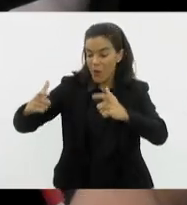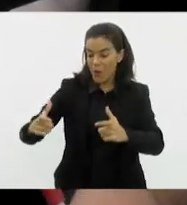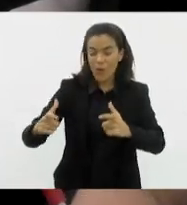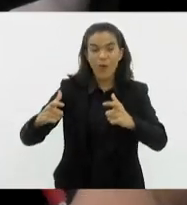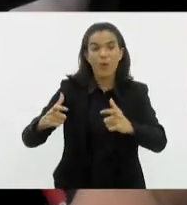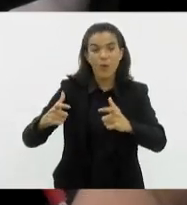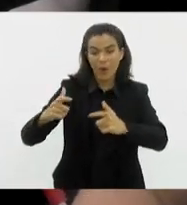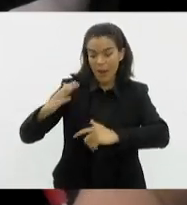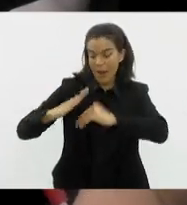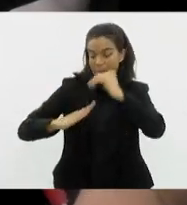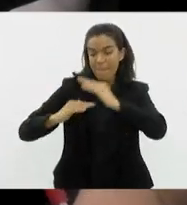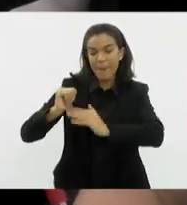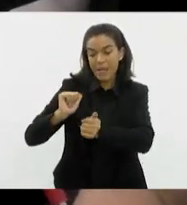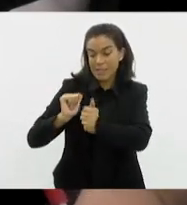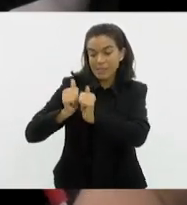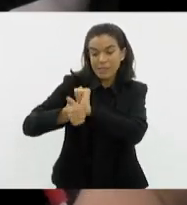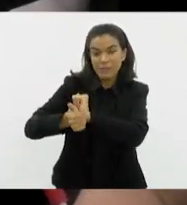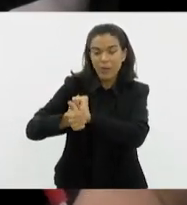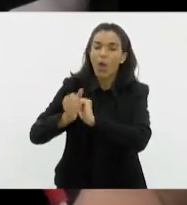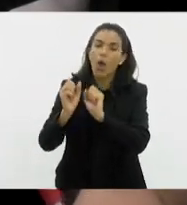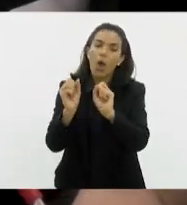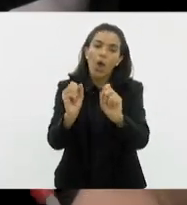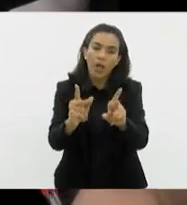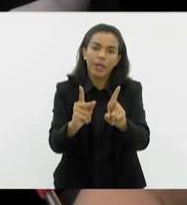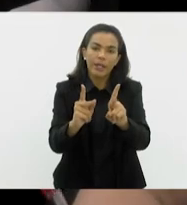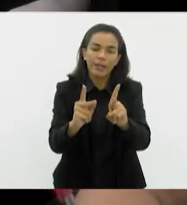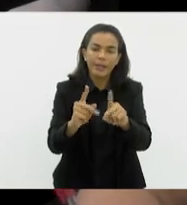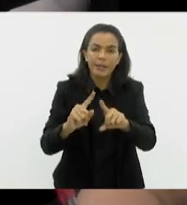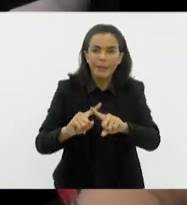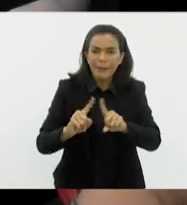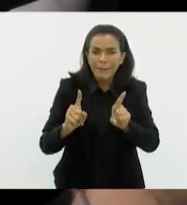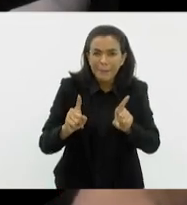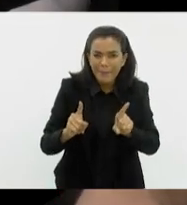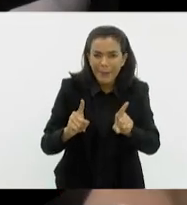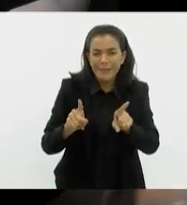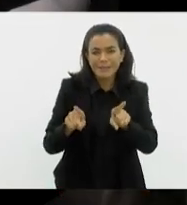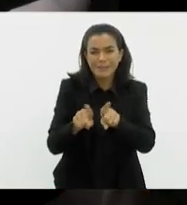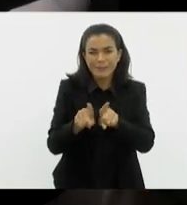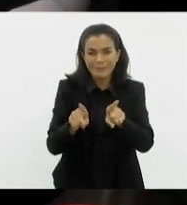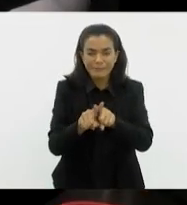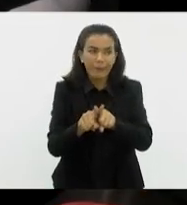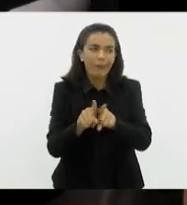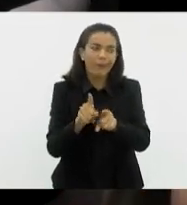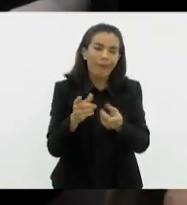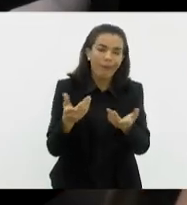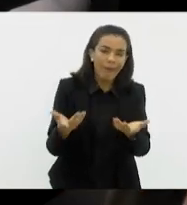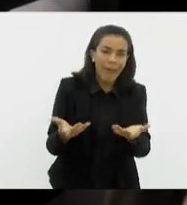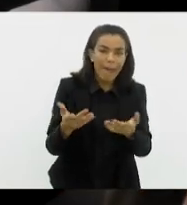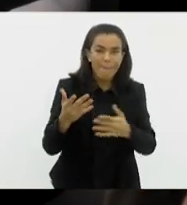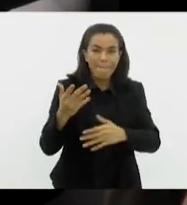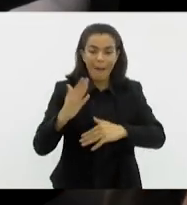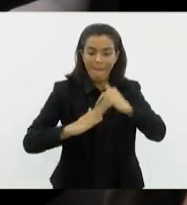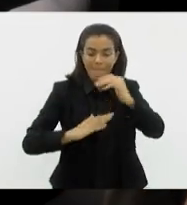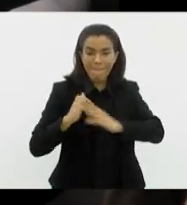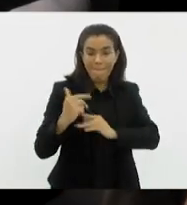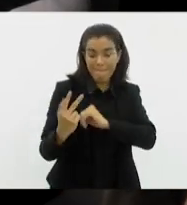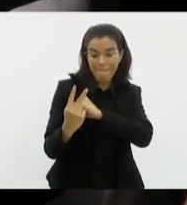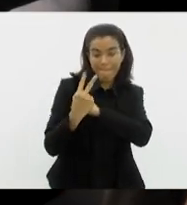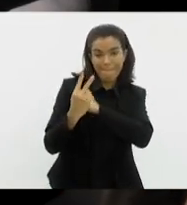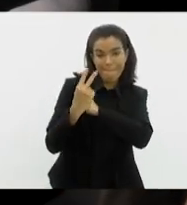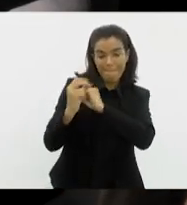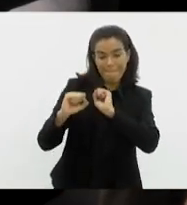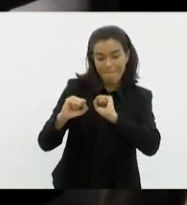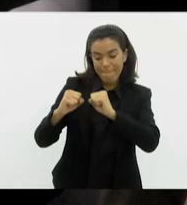para uma prática esportiva somente, ok. Mas se isso serve também, de alguma forma, para preparar para uma defesa